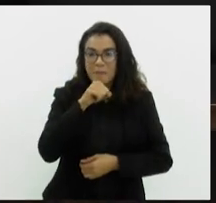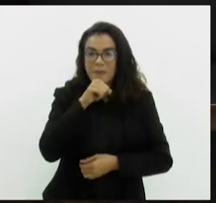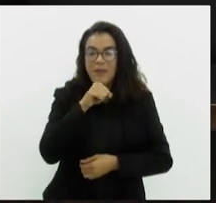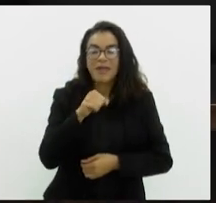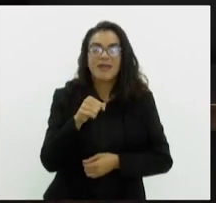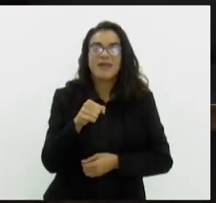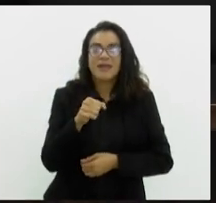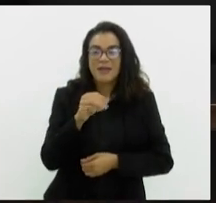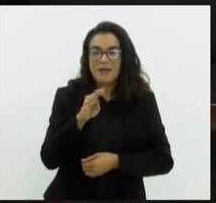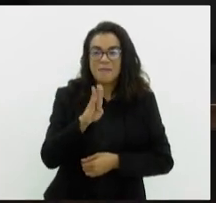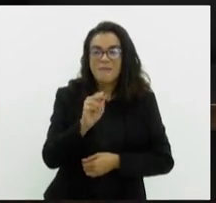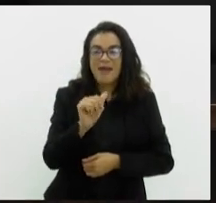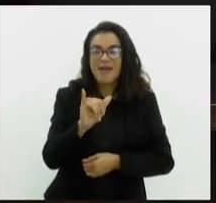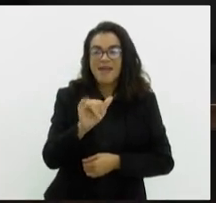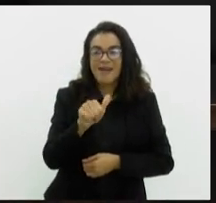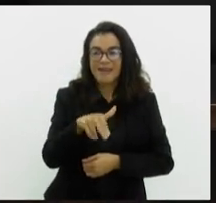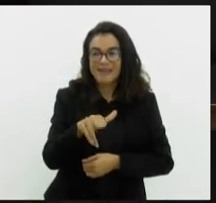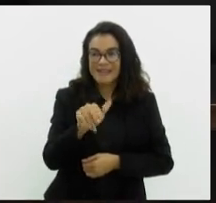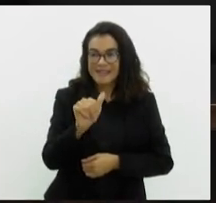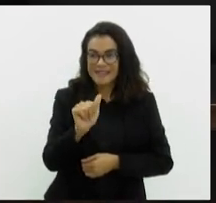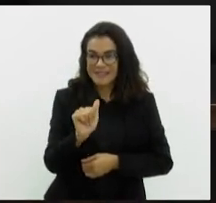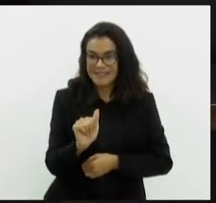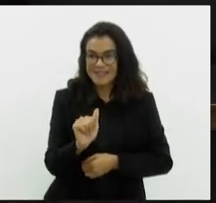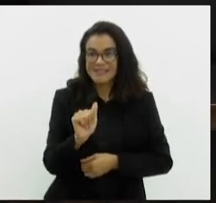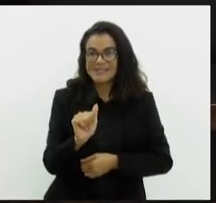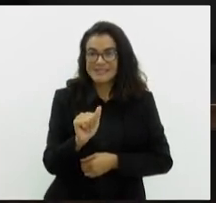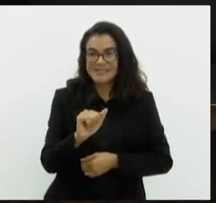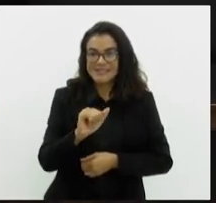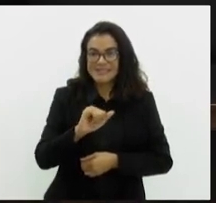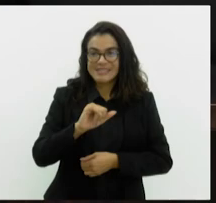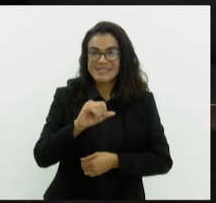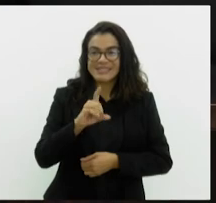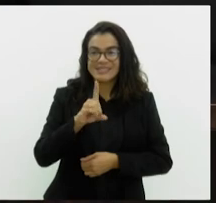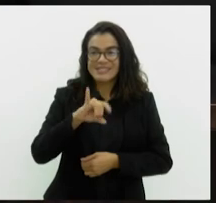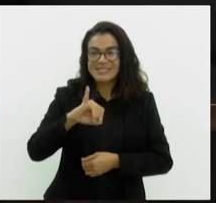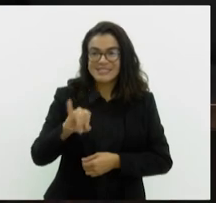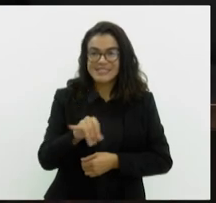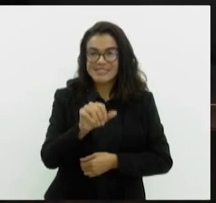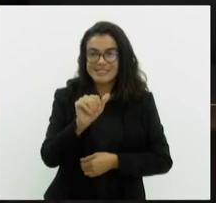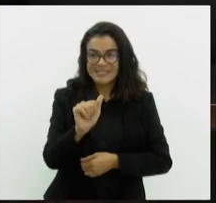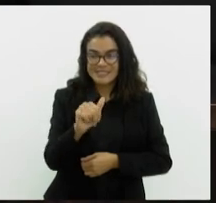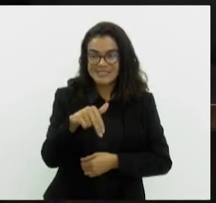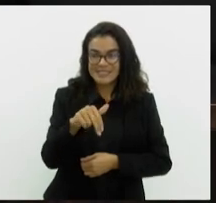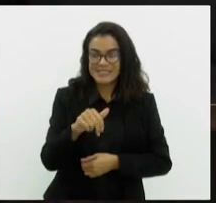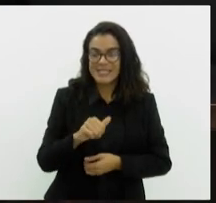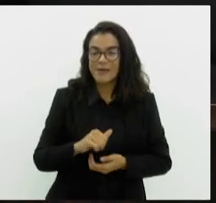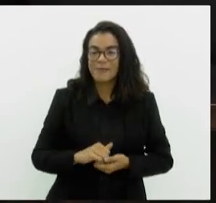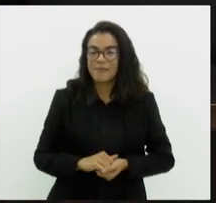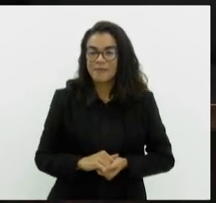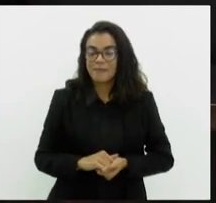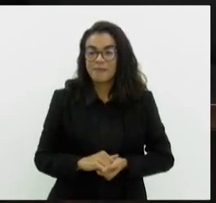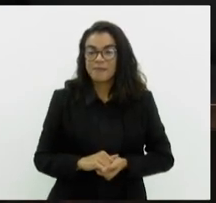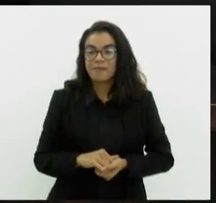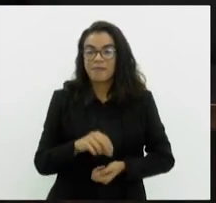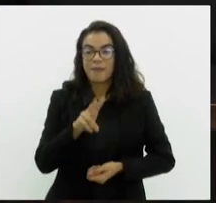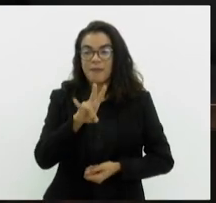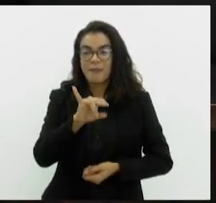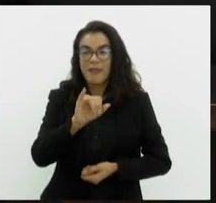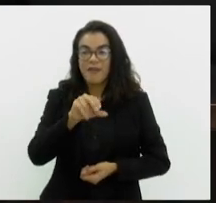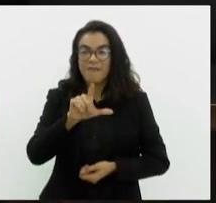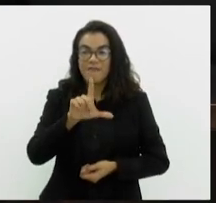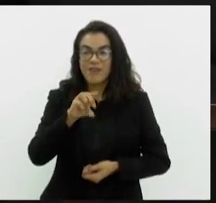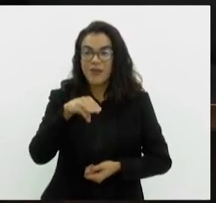Mãe Baiana, é isso. Muito obrigada, Dija Martins, pela sua presença. Temos aqui também a Vilma